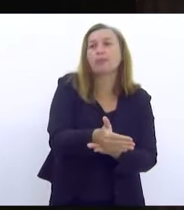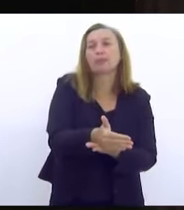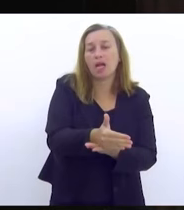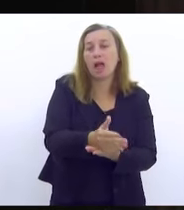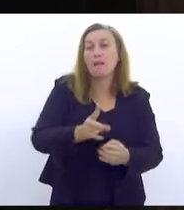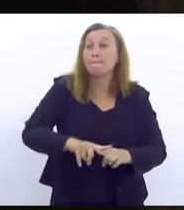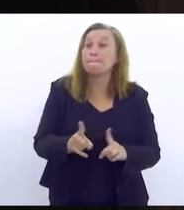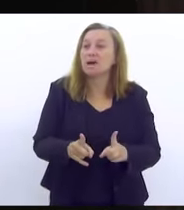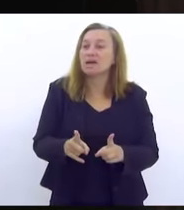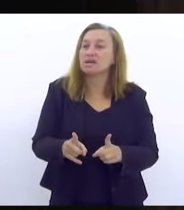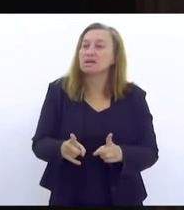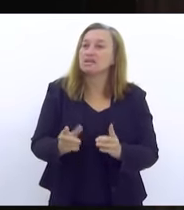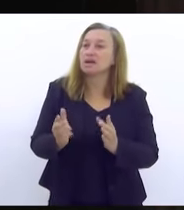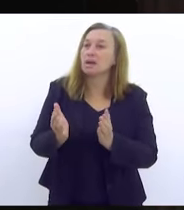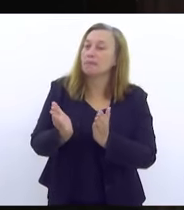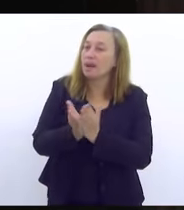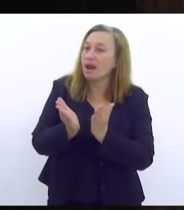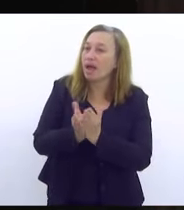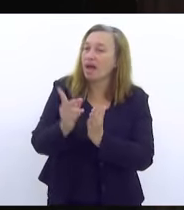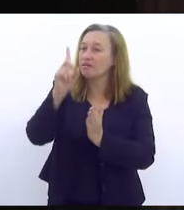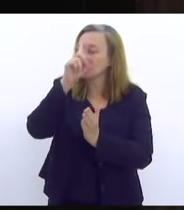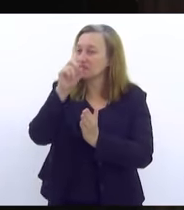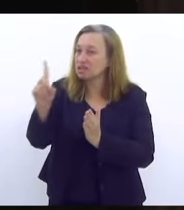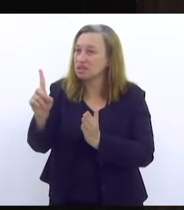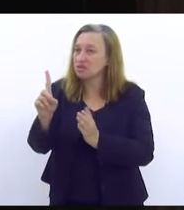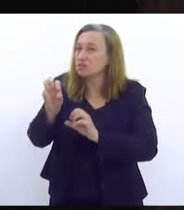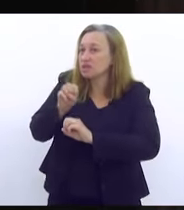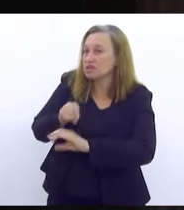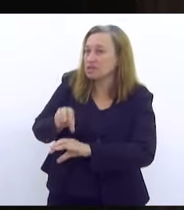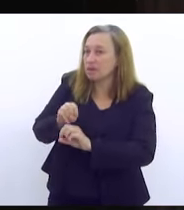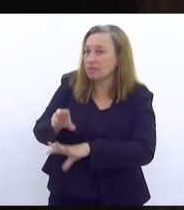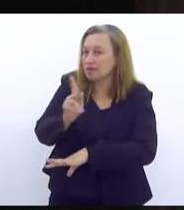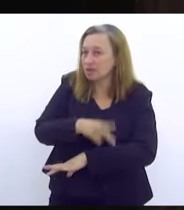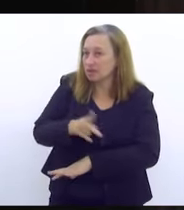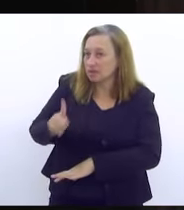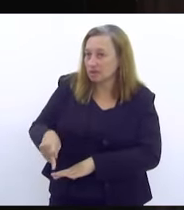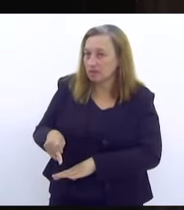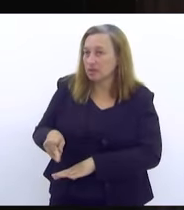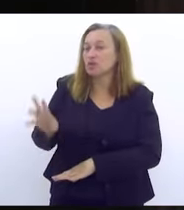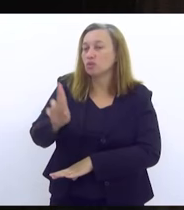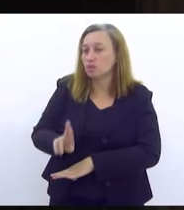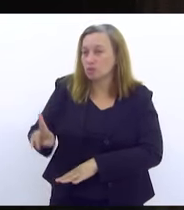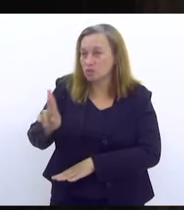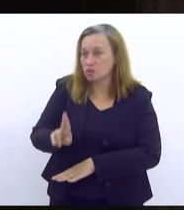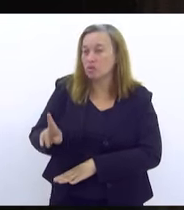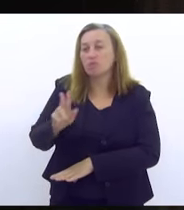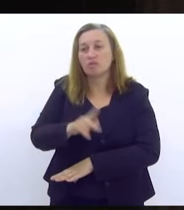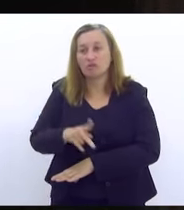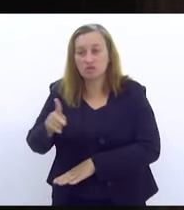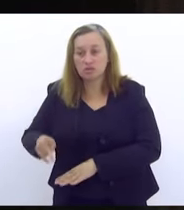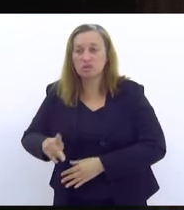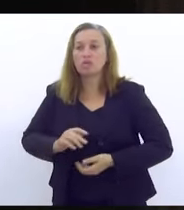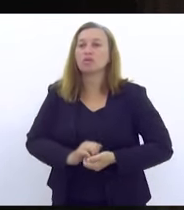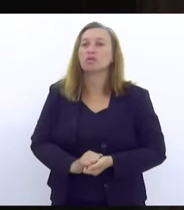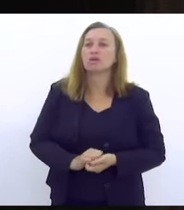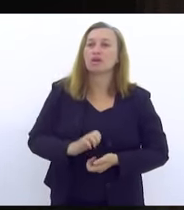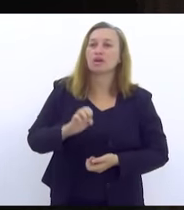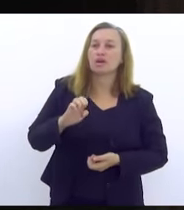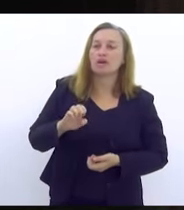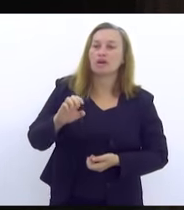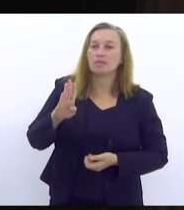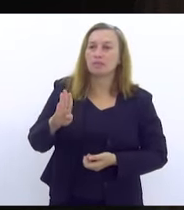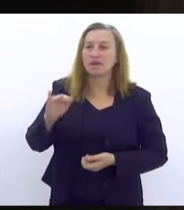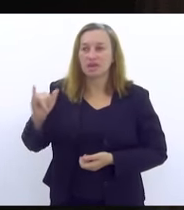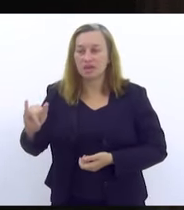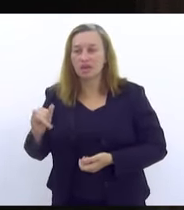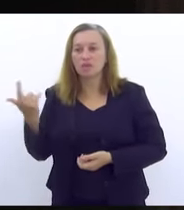Mas, através daquela palavra, daquela semente que ela, Deus, através dela, plantou na EBI, a